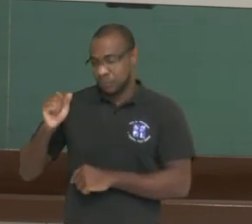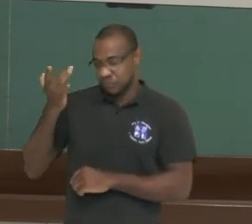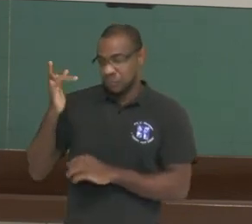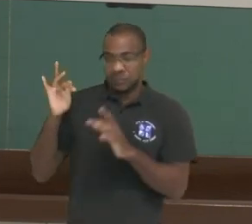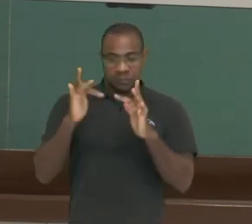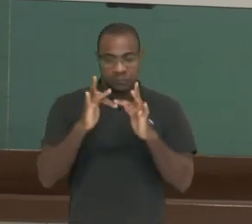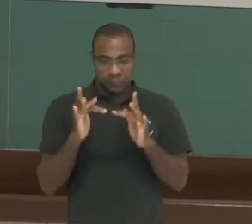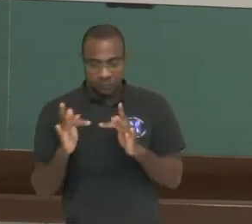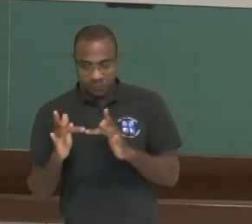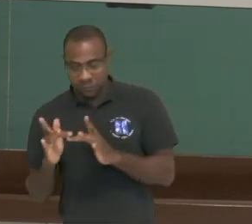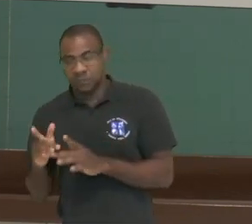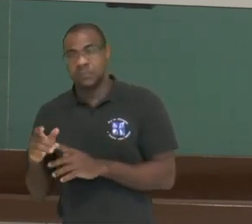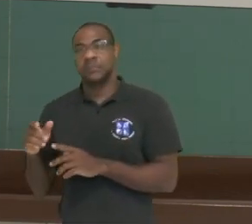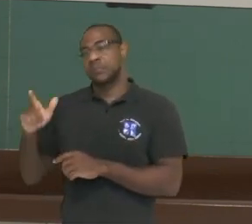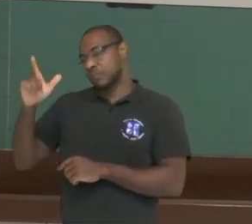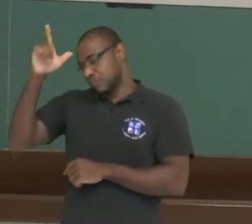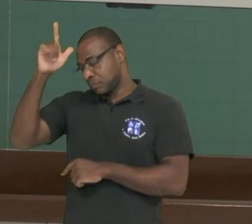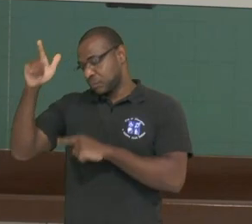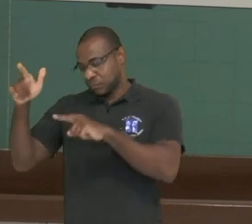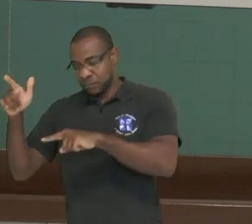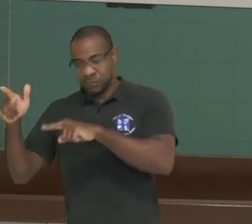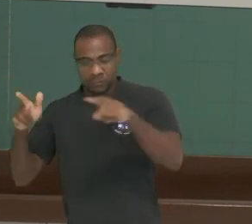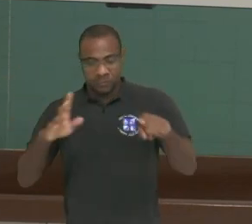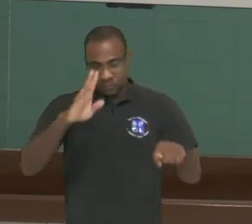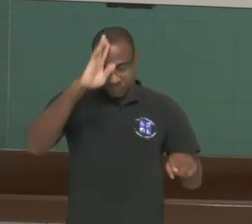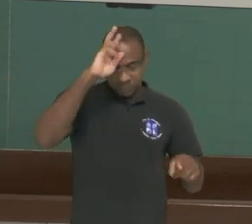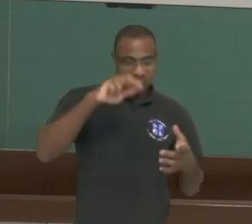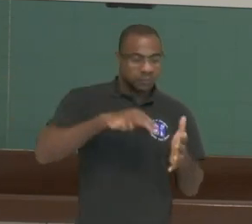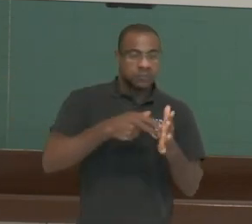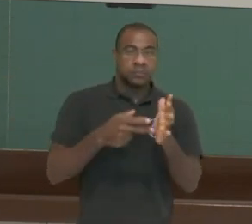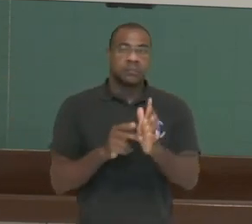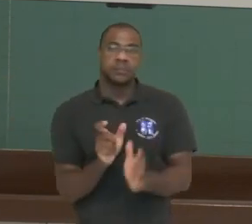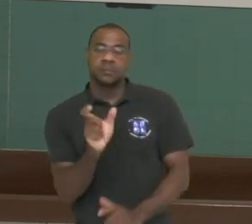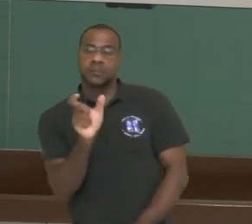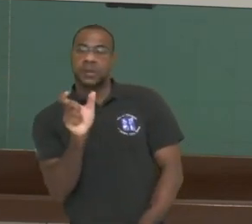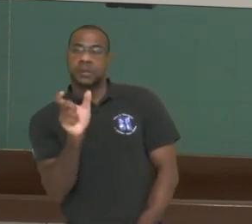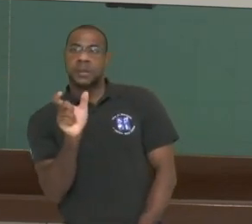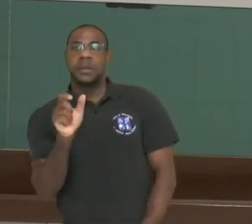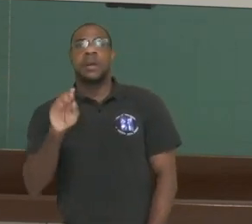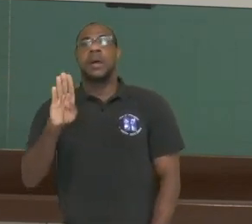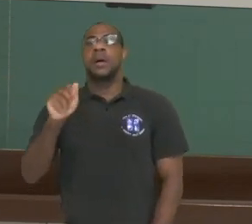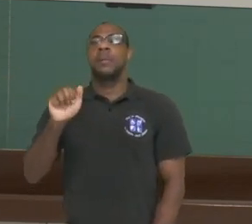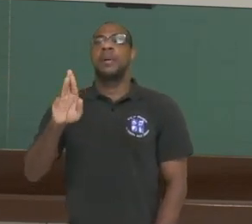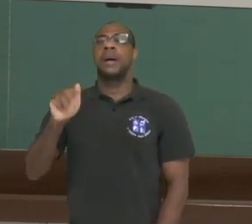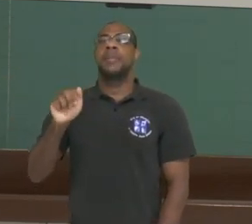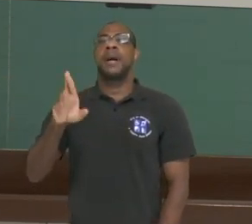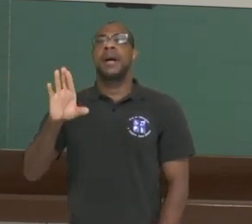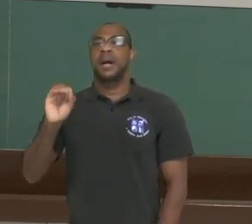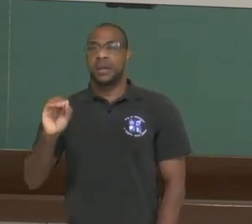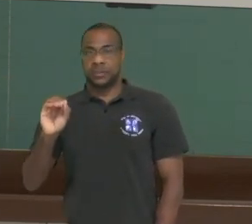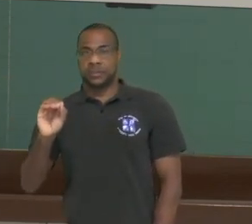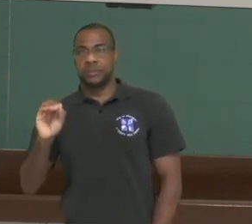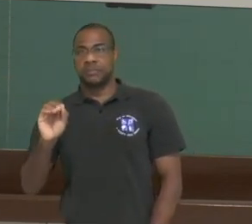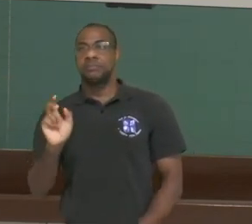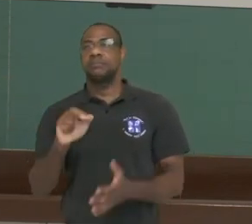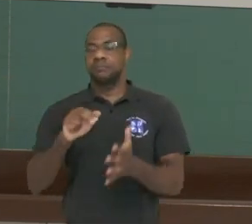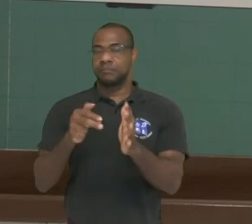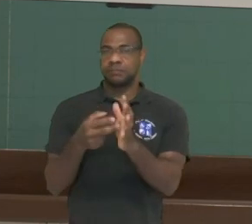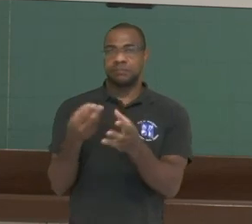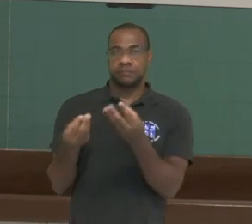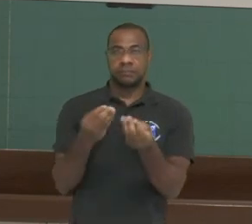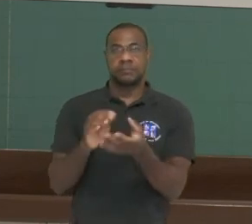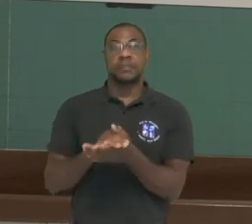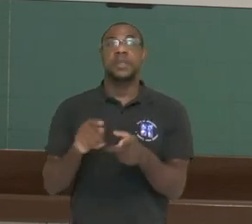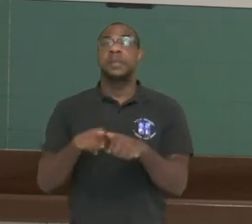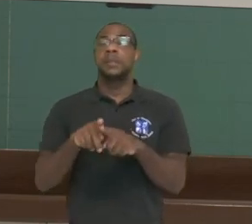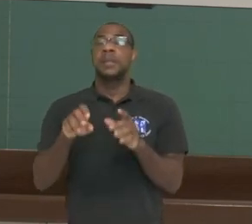entre romanos e germânicos, o significado da palavra bárbaro para os romanos. Analisamos também, a partir do século